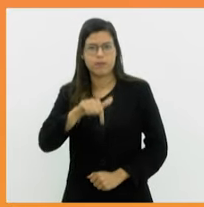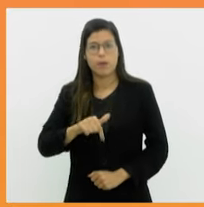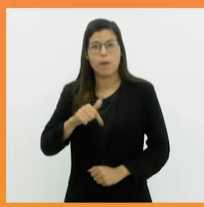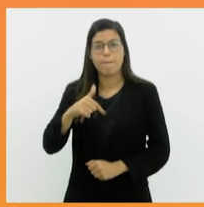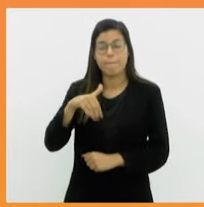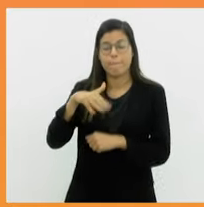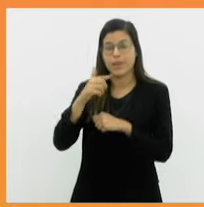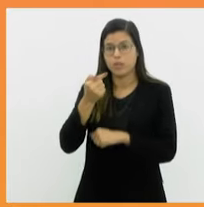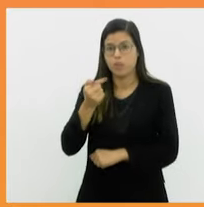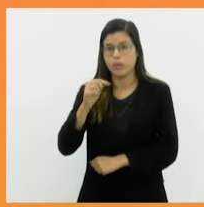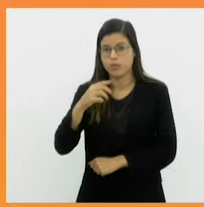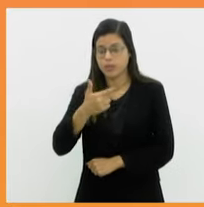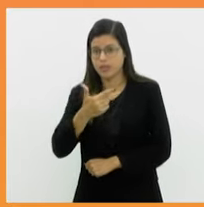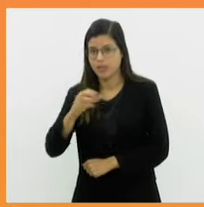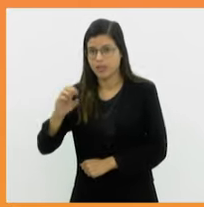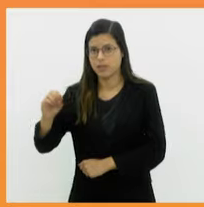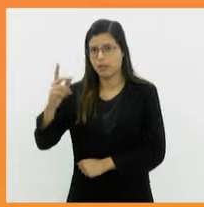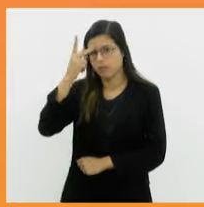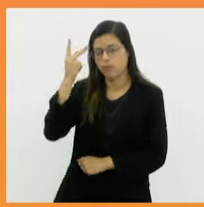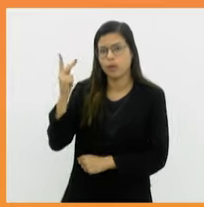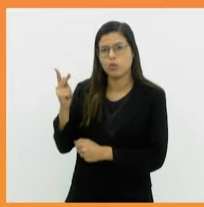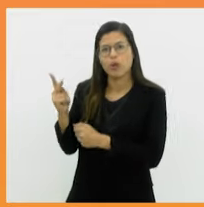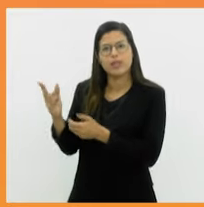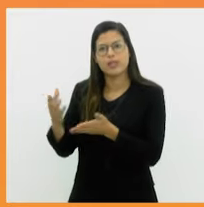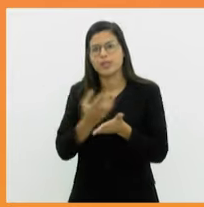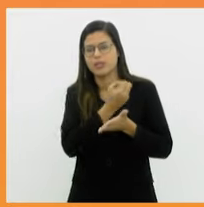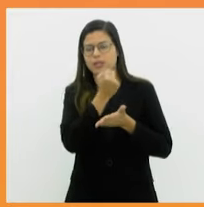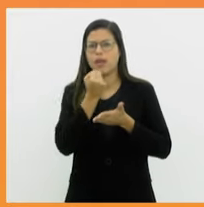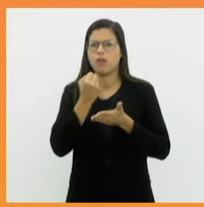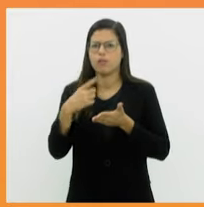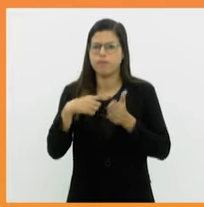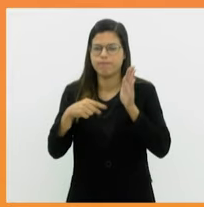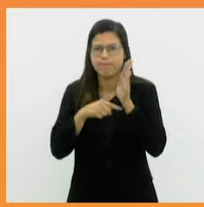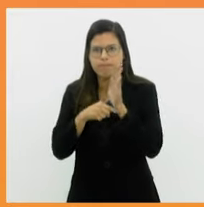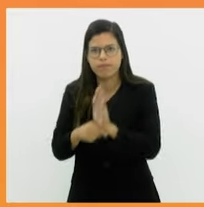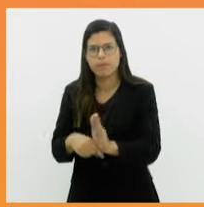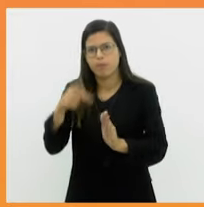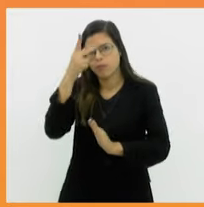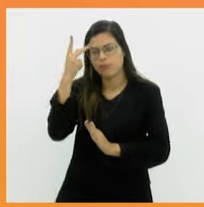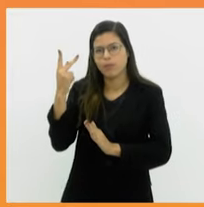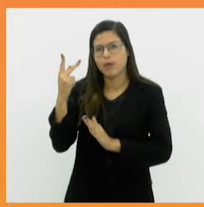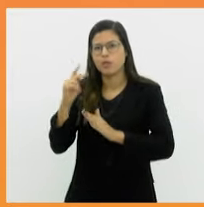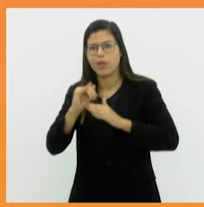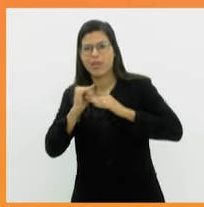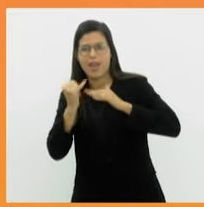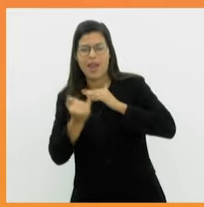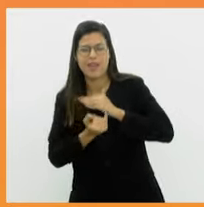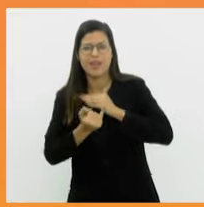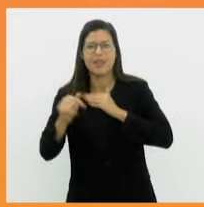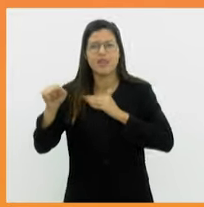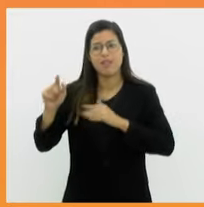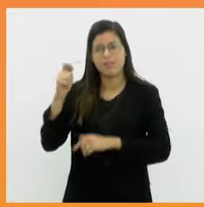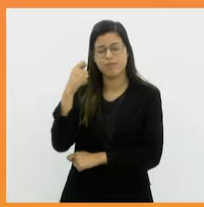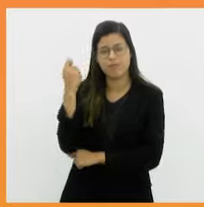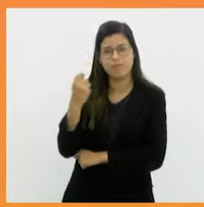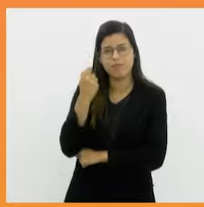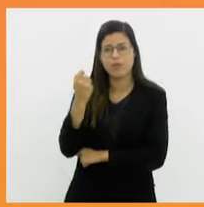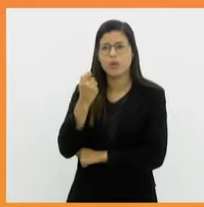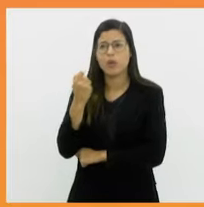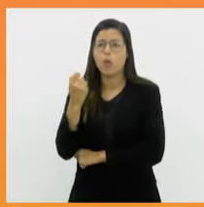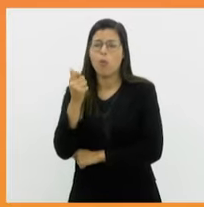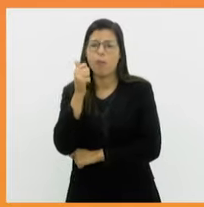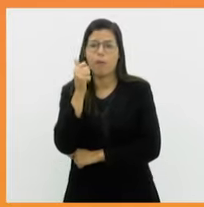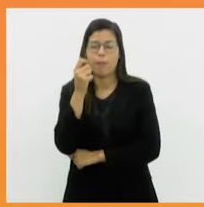pessoas já foram resgatadas pelos militares. Houve auxílio a pessoas que estavam isoladas na Ilha dos Marinheiros, em Rio Grande, incluindo uma